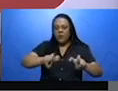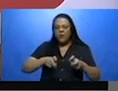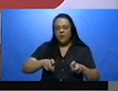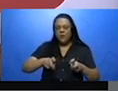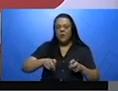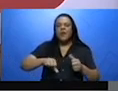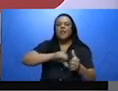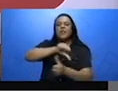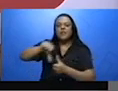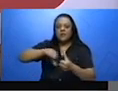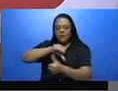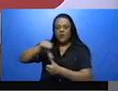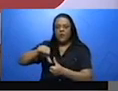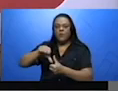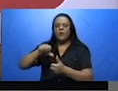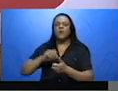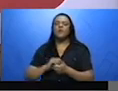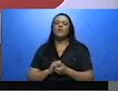nominal, perdão,